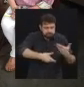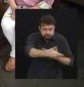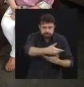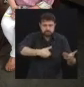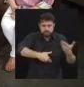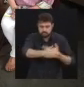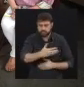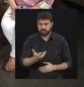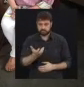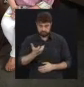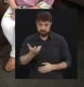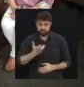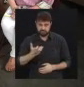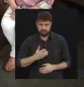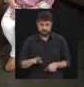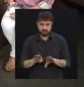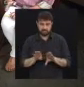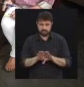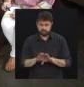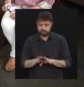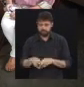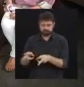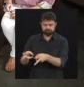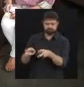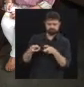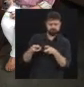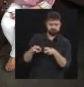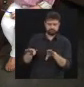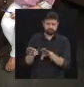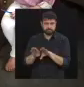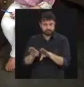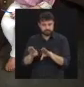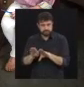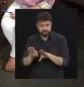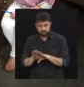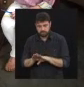né? A gente às vezes identificava